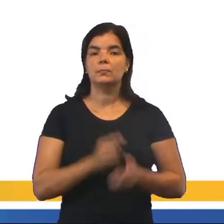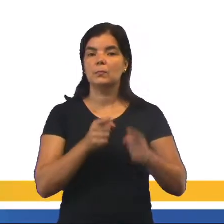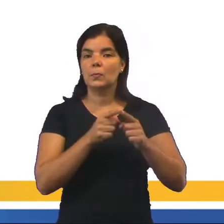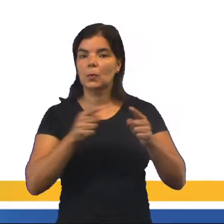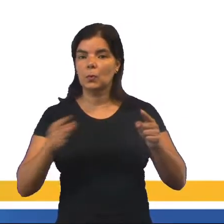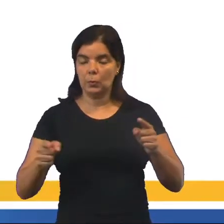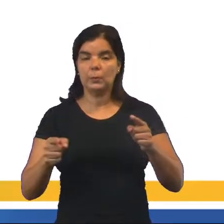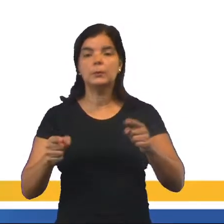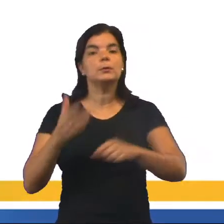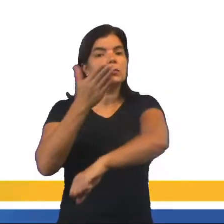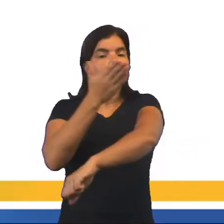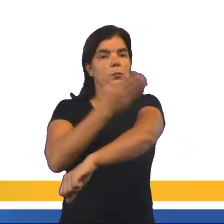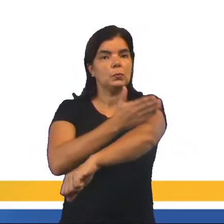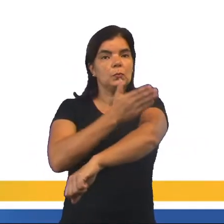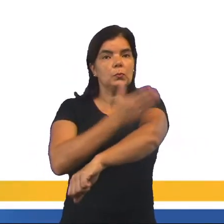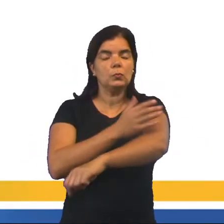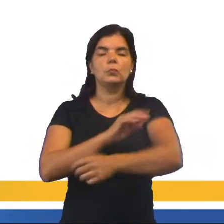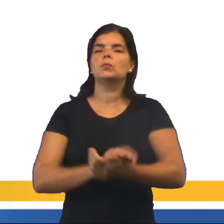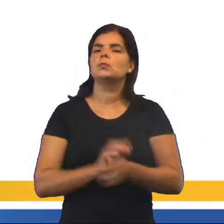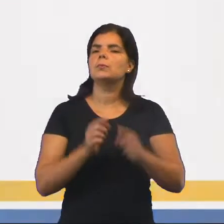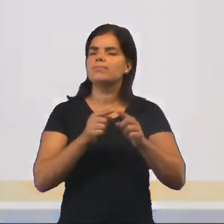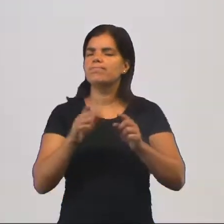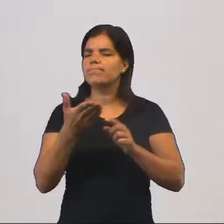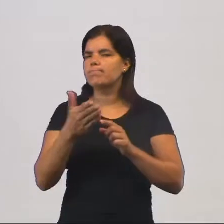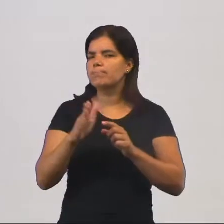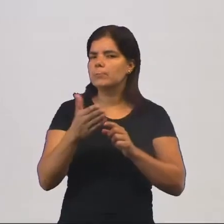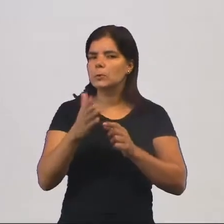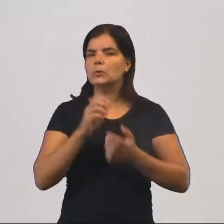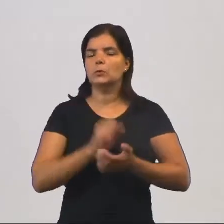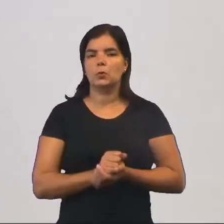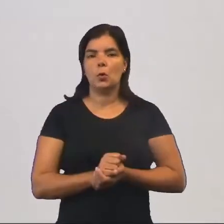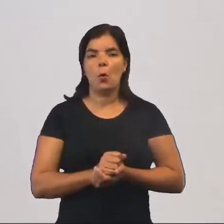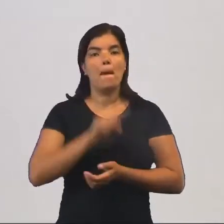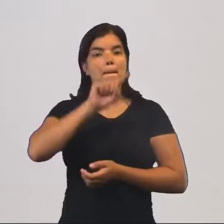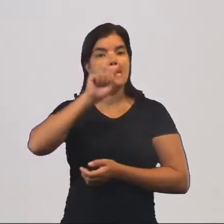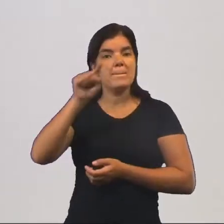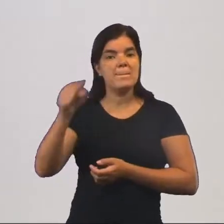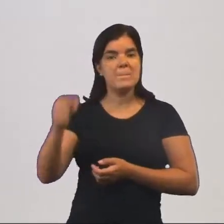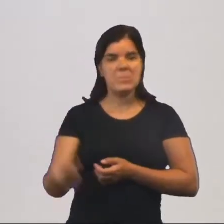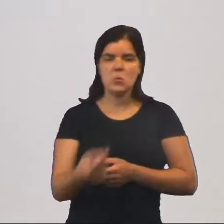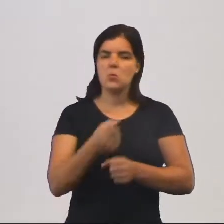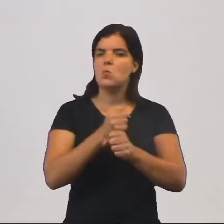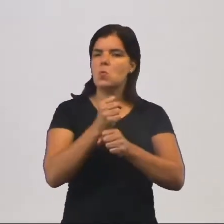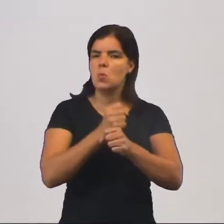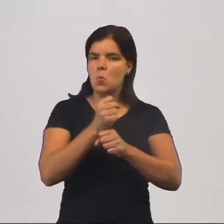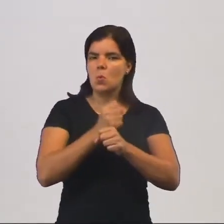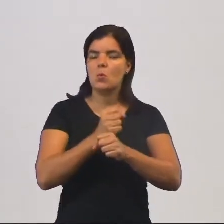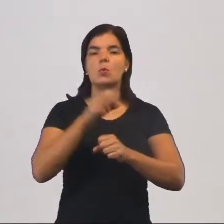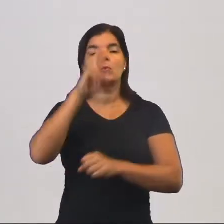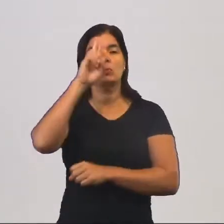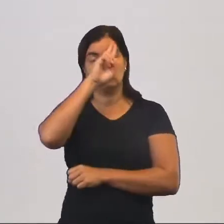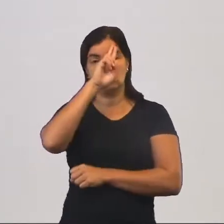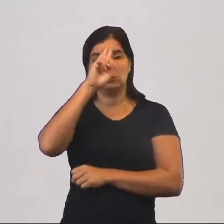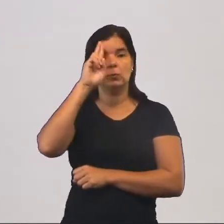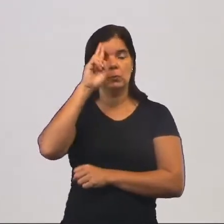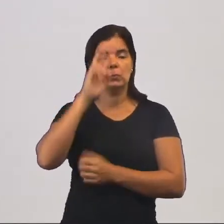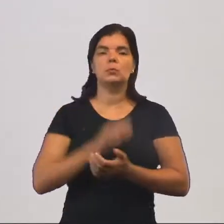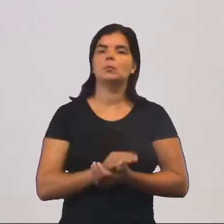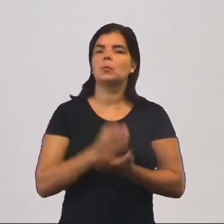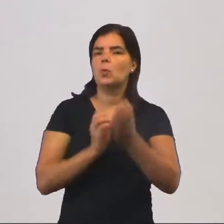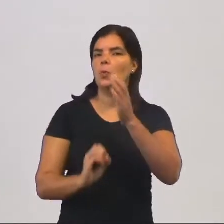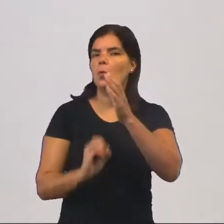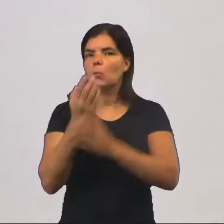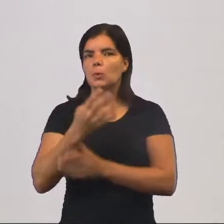Durante a Idade Média, se estende aí um período de quase 1000 anos de história. A Idade Média tem ali um período que